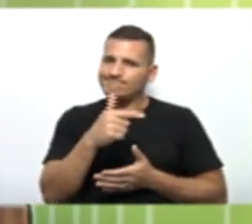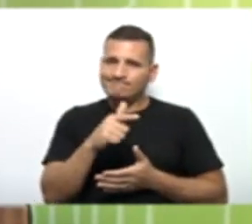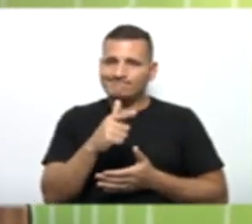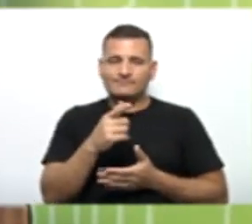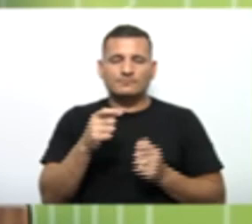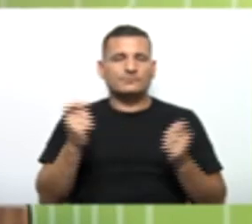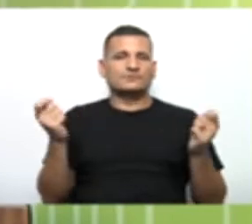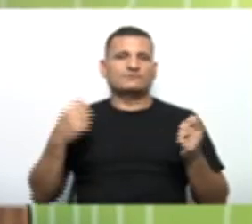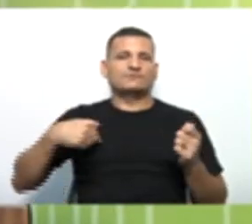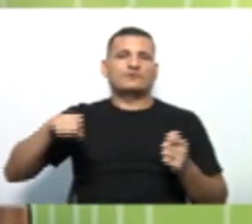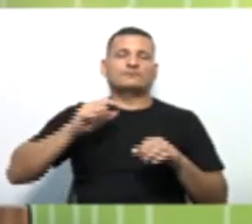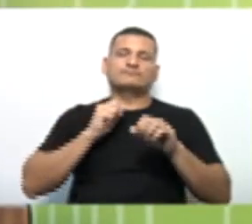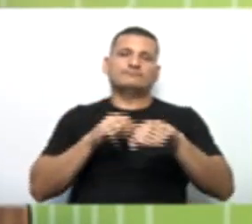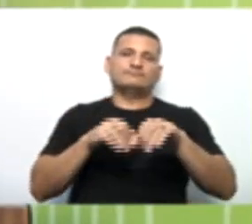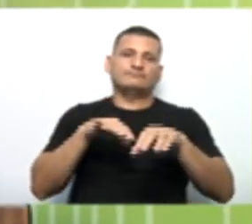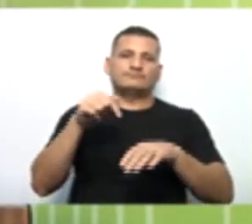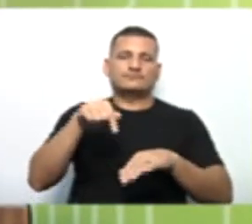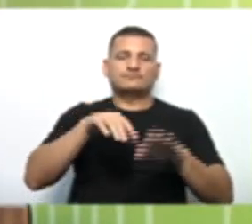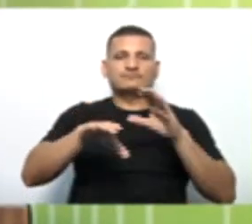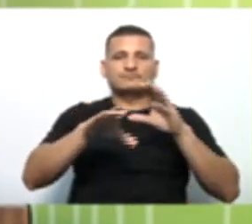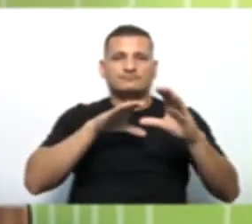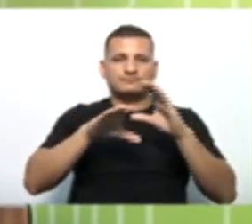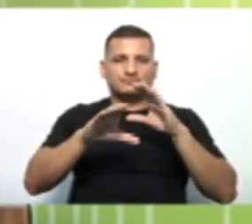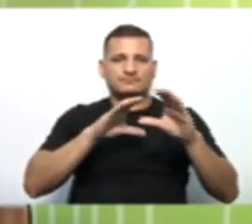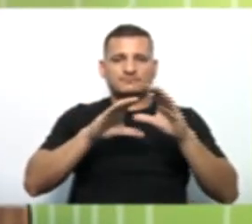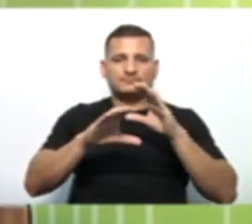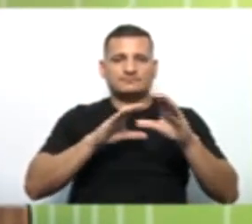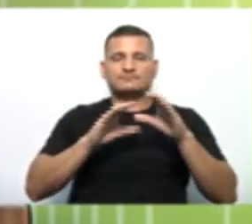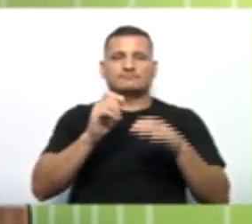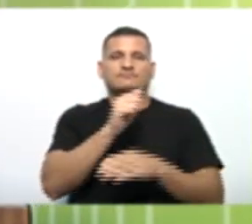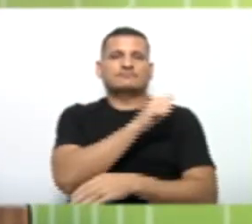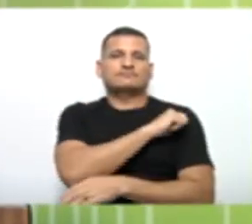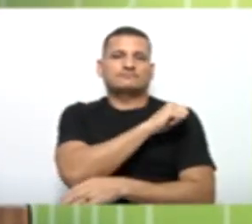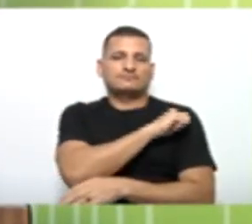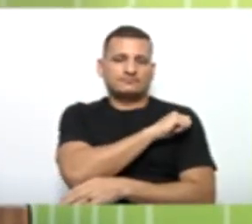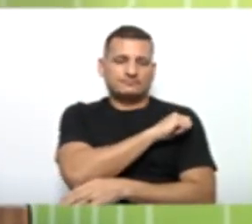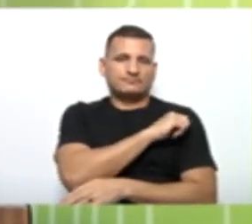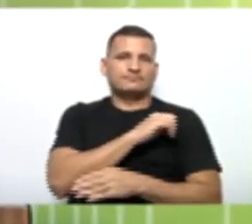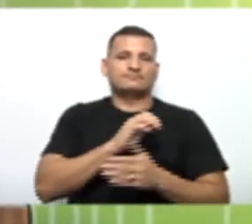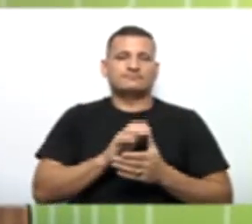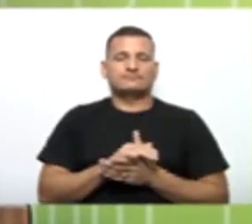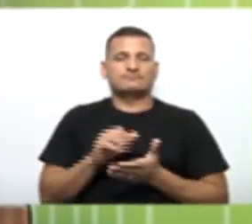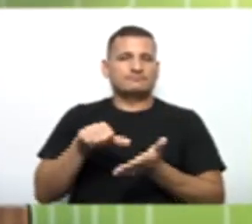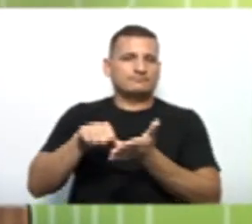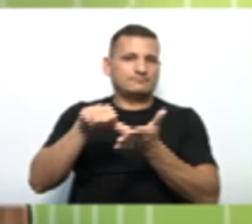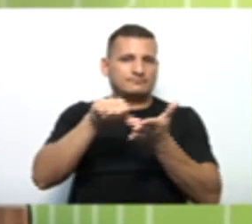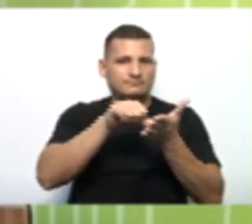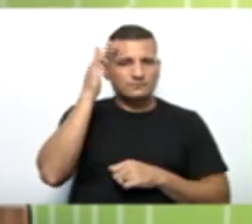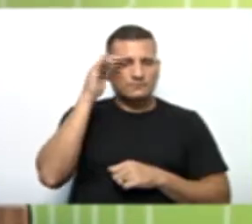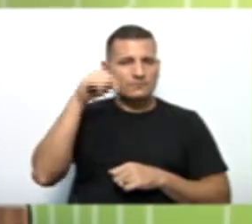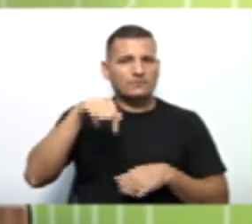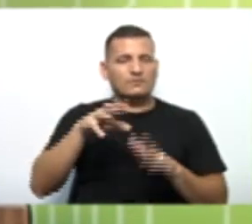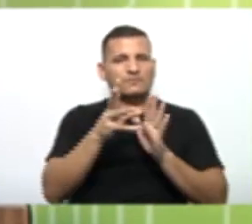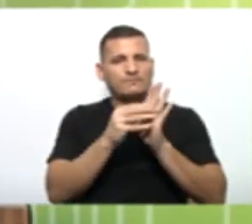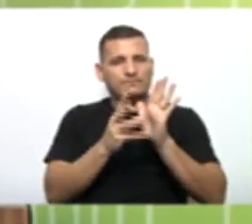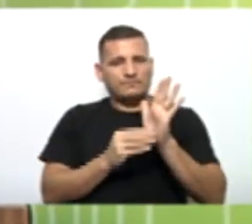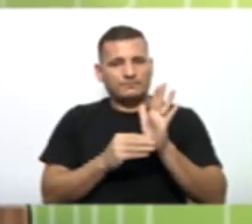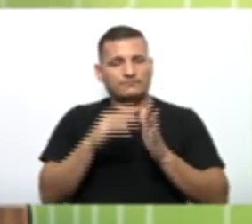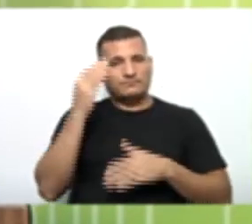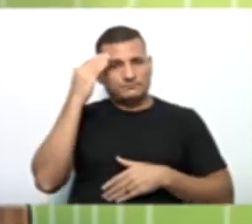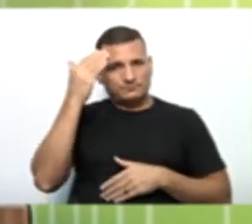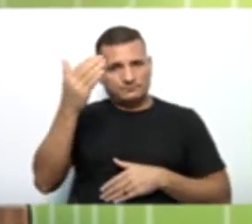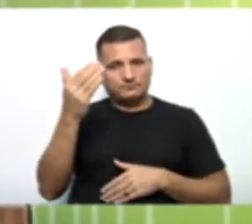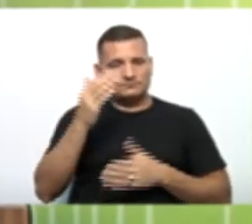né nós estabelecermos essa comunicação com os alunos que estão nos polos nos assistindo tão